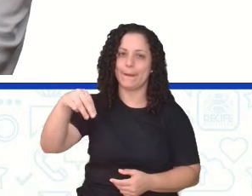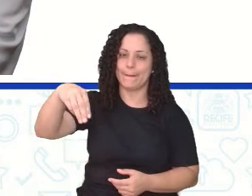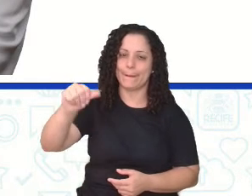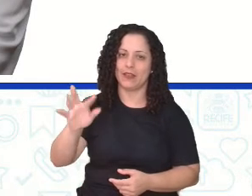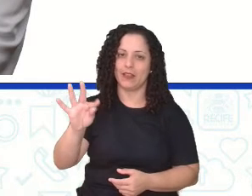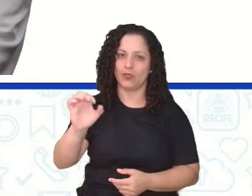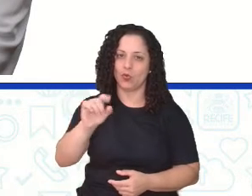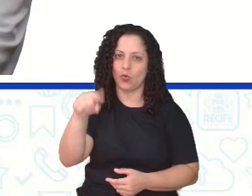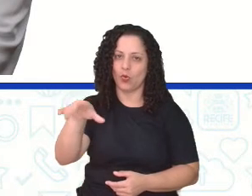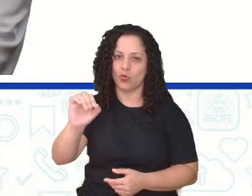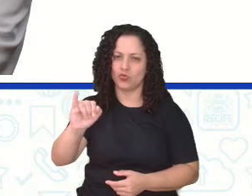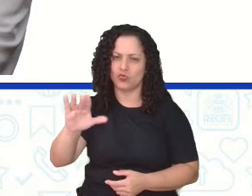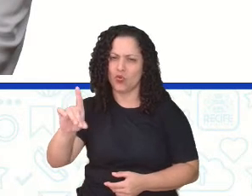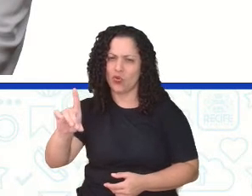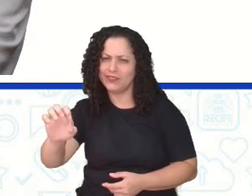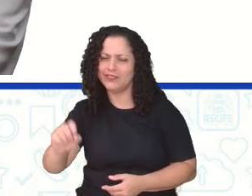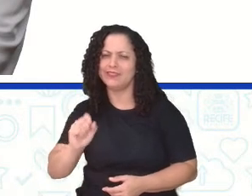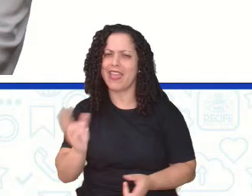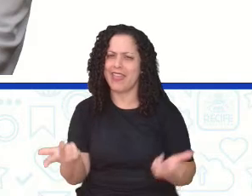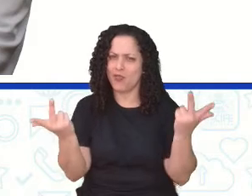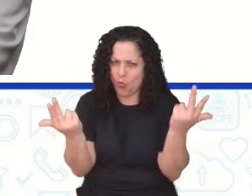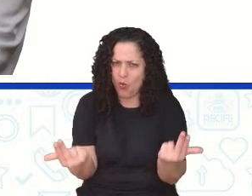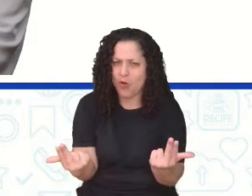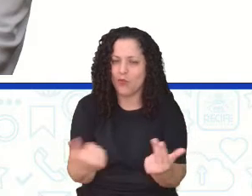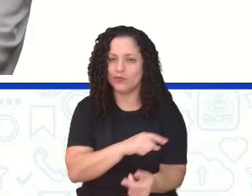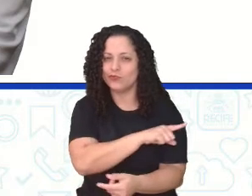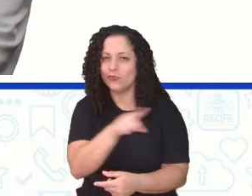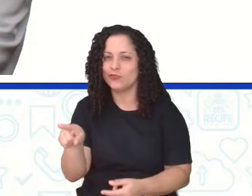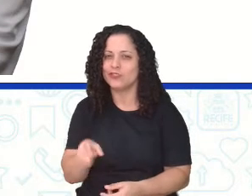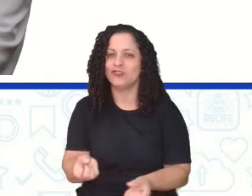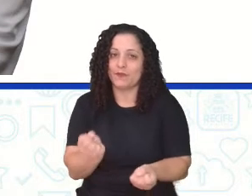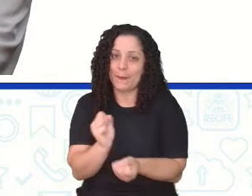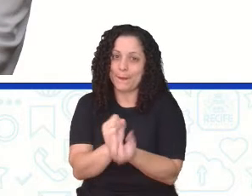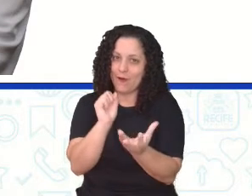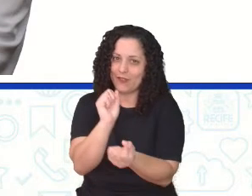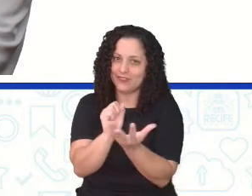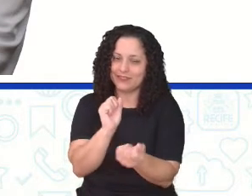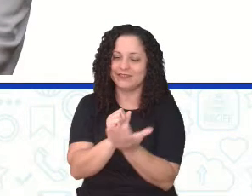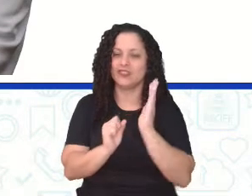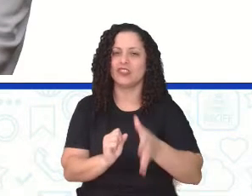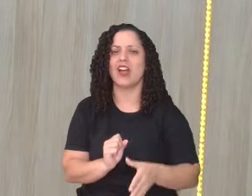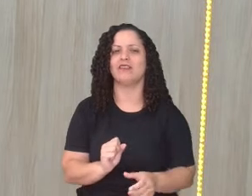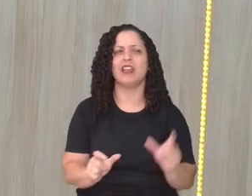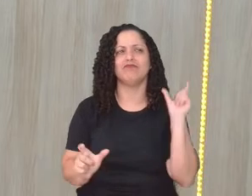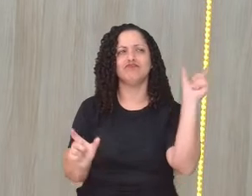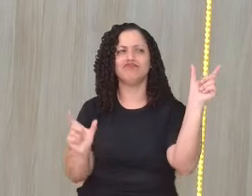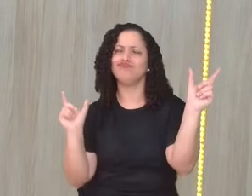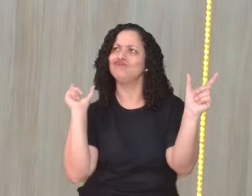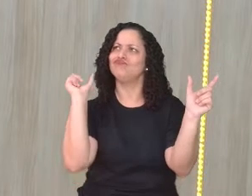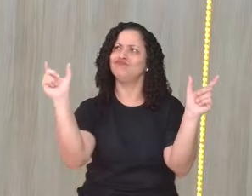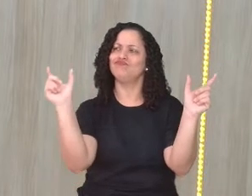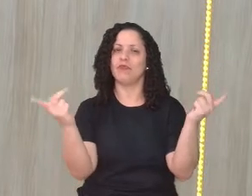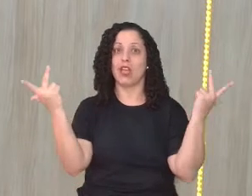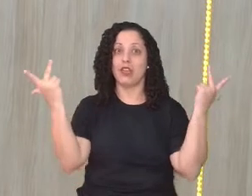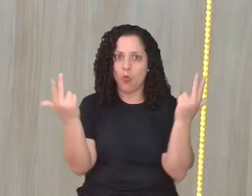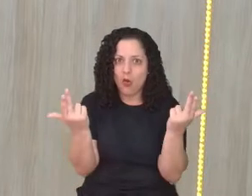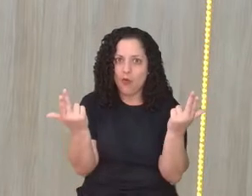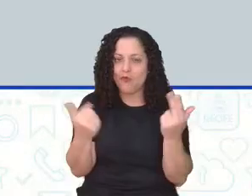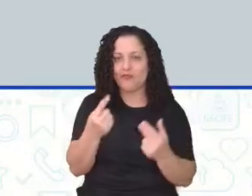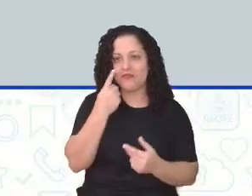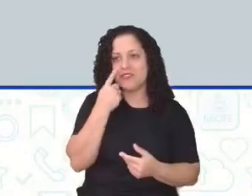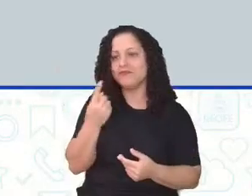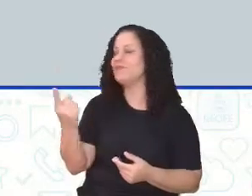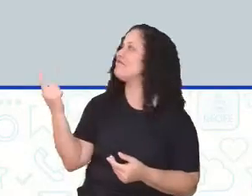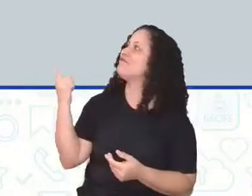e eu acho que vocês já sabem responder essa questão. Esperma e espermatozoide são a mesma coisa? Vamos ver